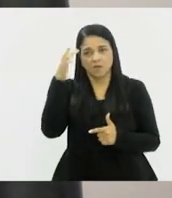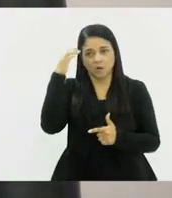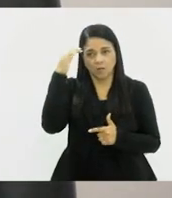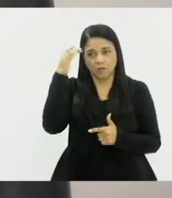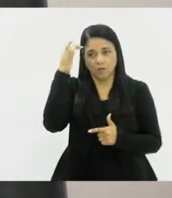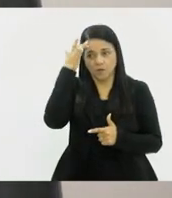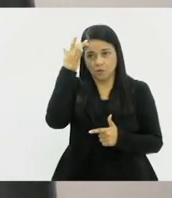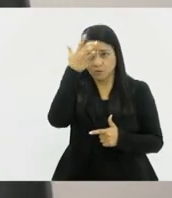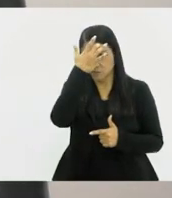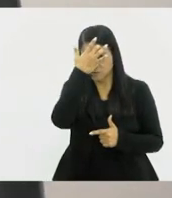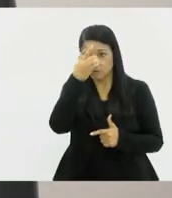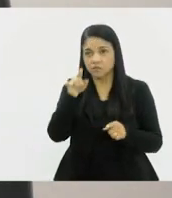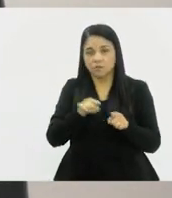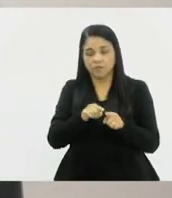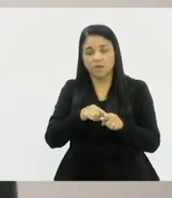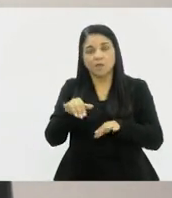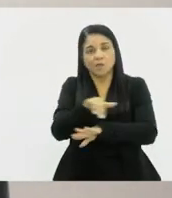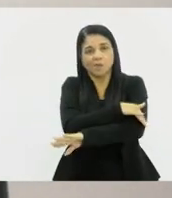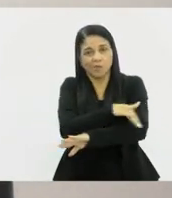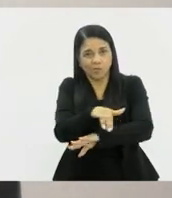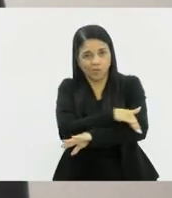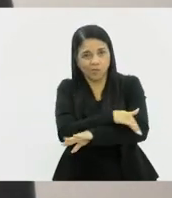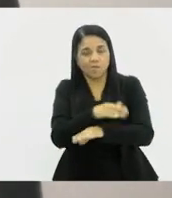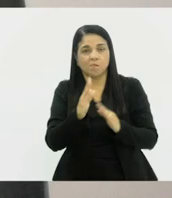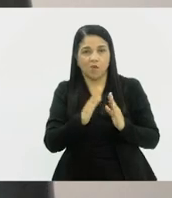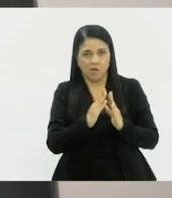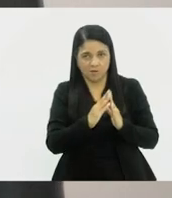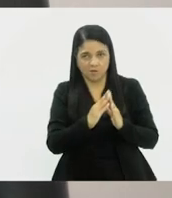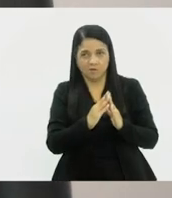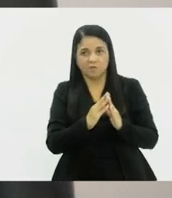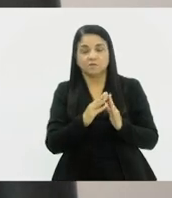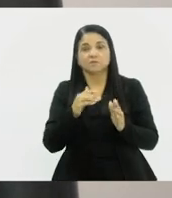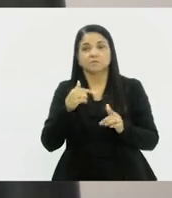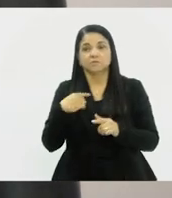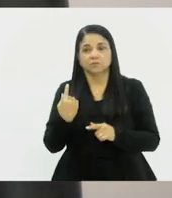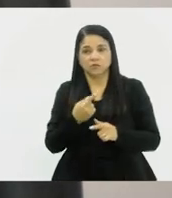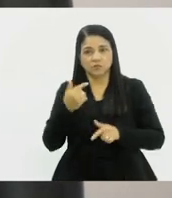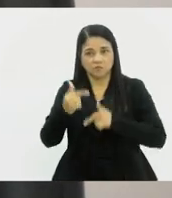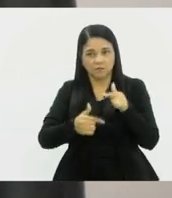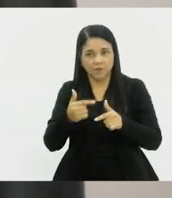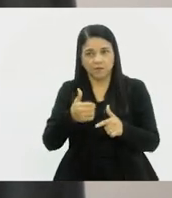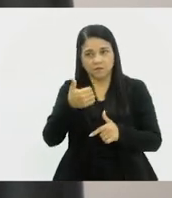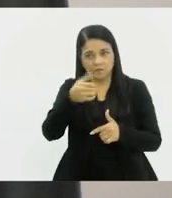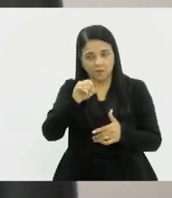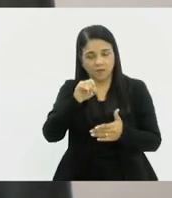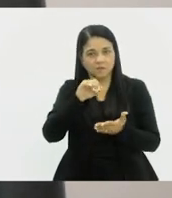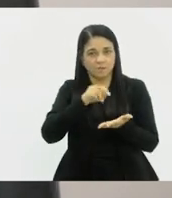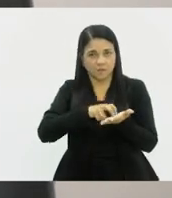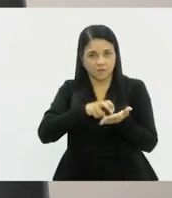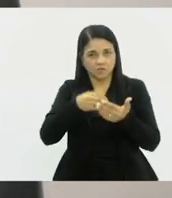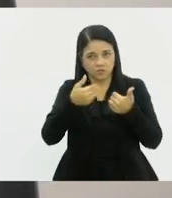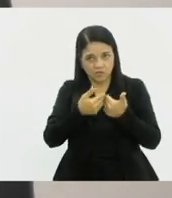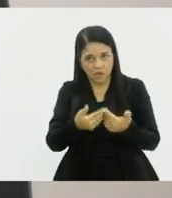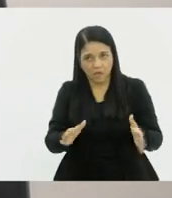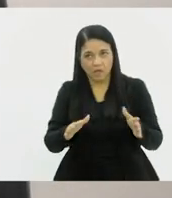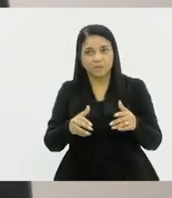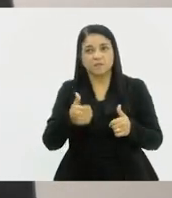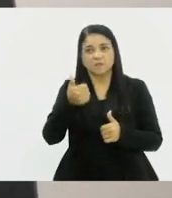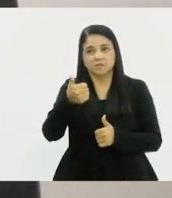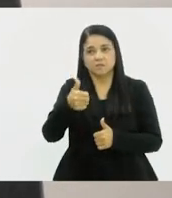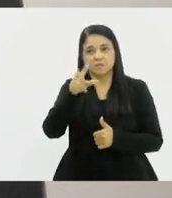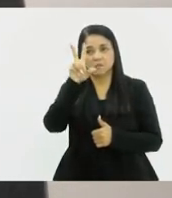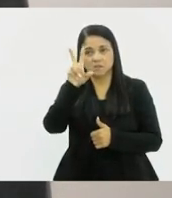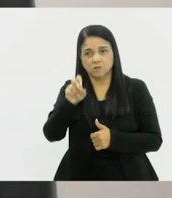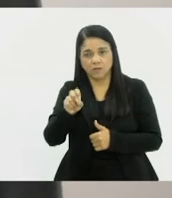rua o nosso trabalho ele é feito com 10 horas da manhã a gente abre recebem temos 150